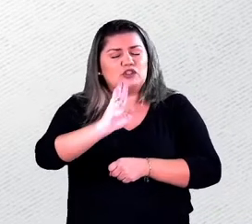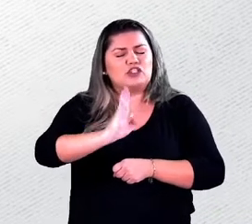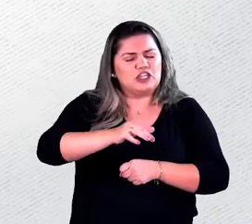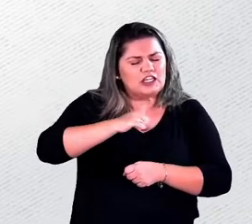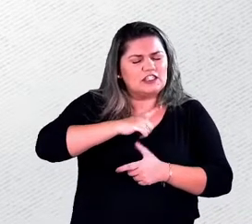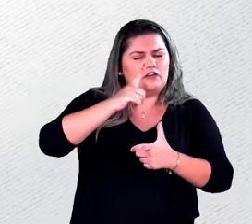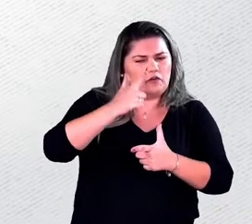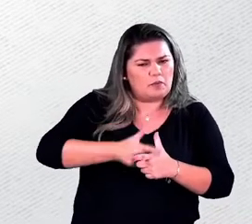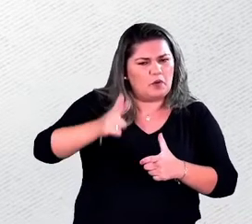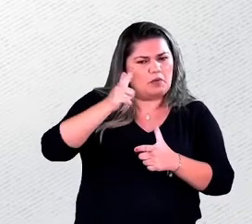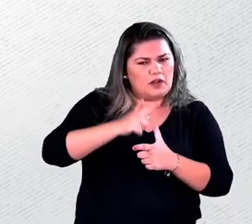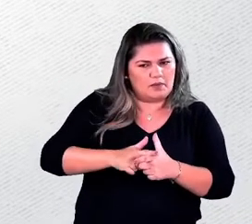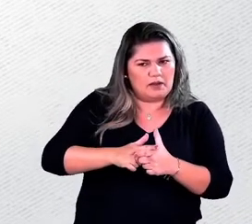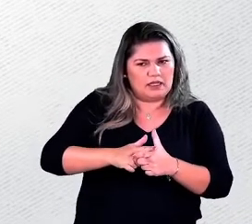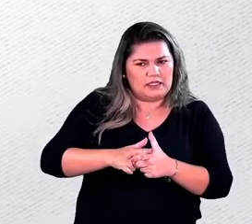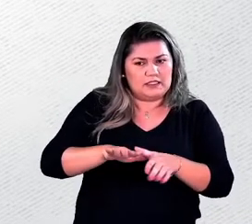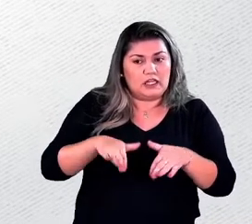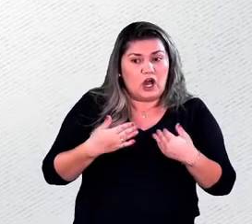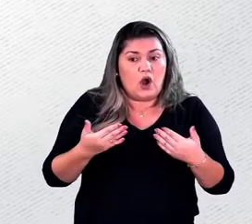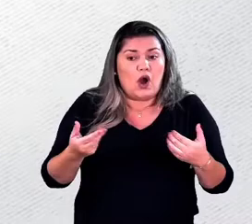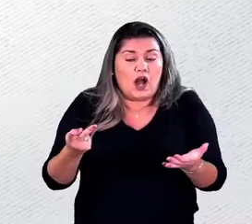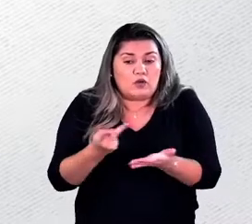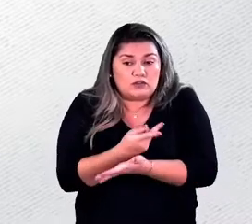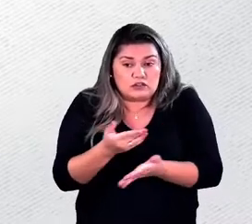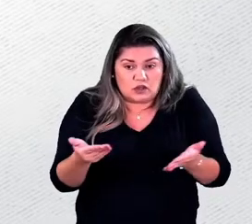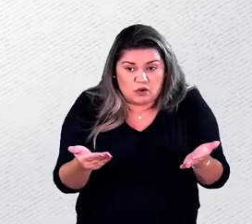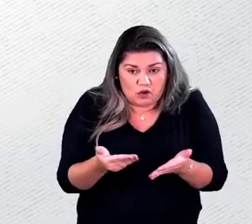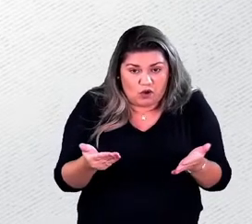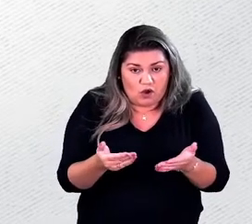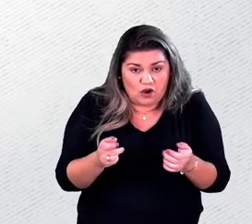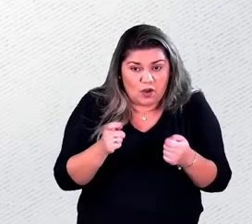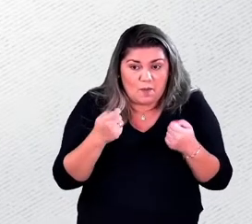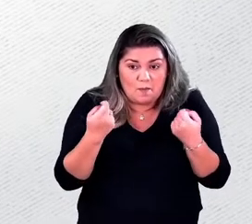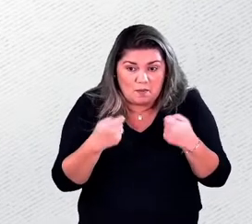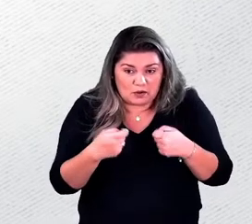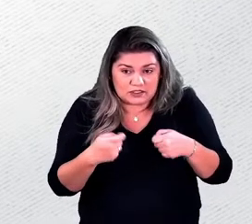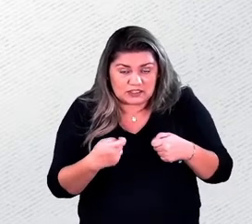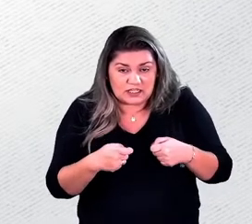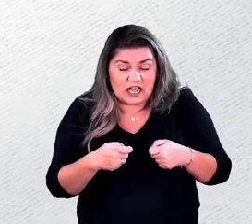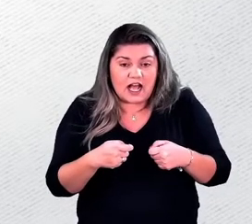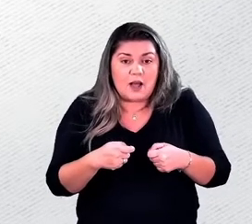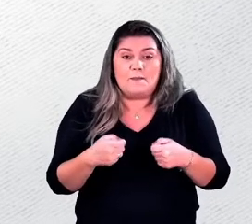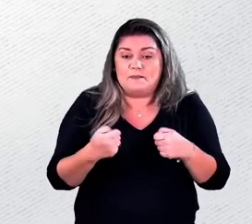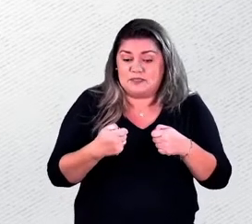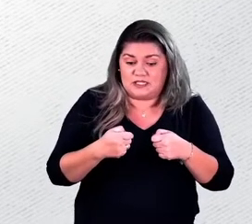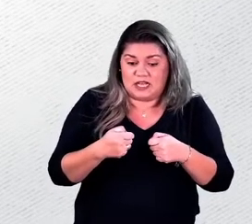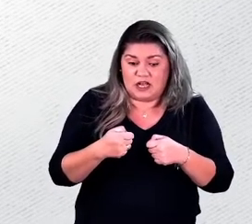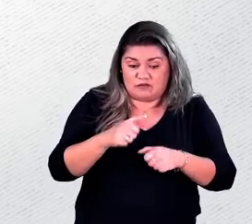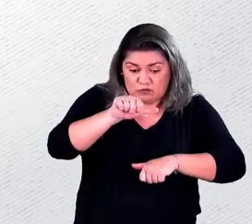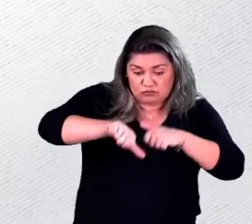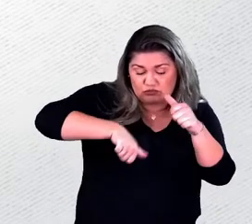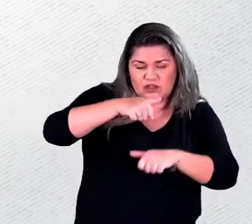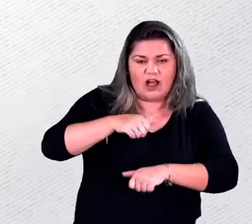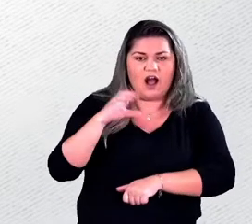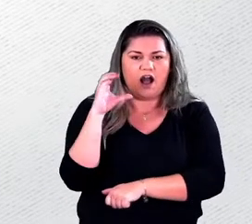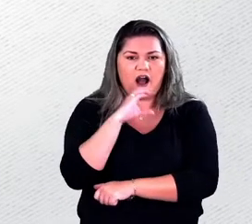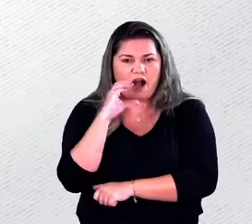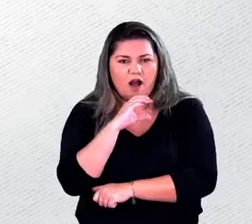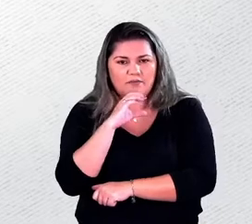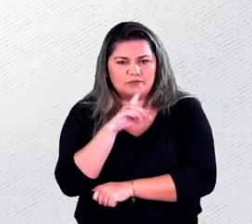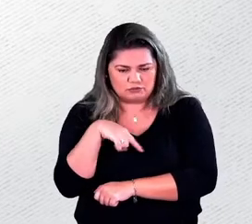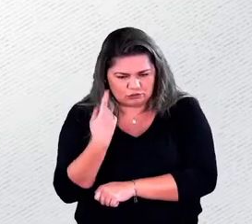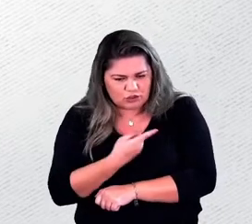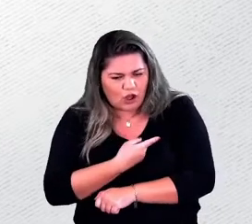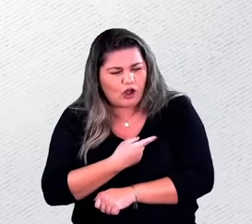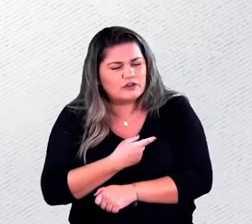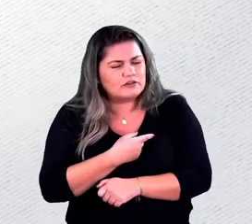sensibilizar O legislador acerca da necessidade da urgência da mudança a e todos nós que acompanhamos como isso